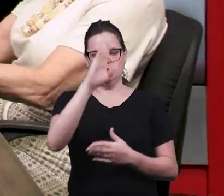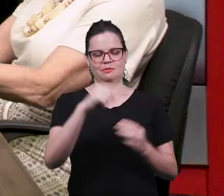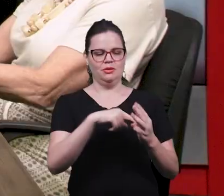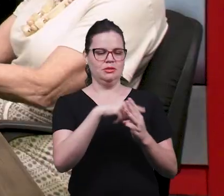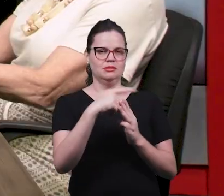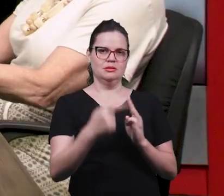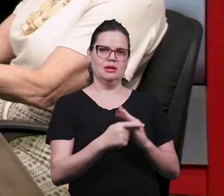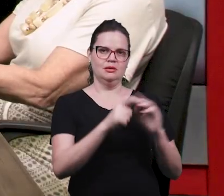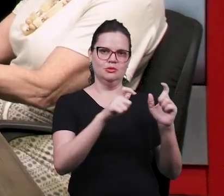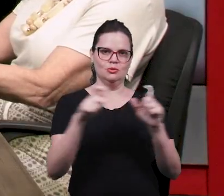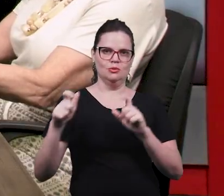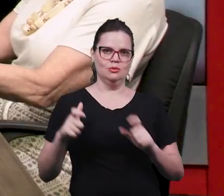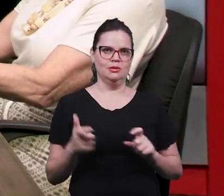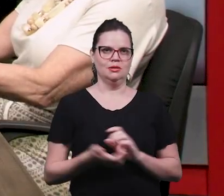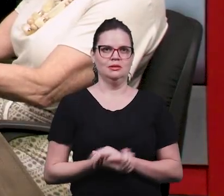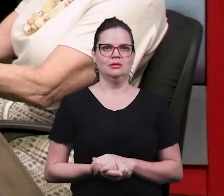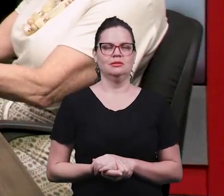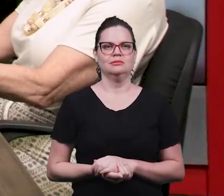Há um tipo, então, de